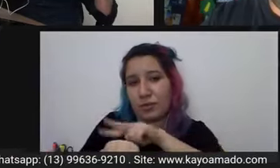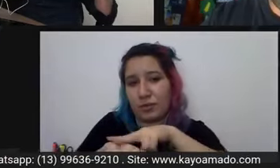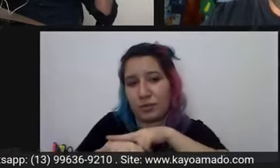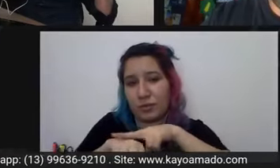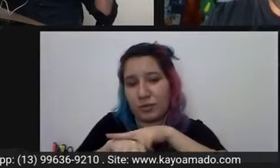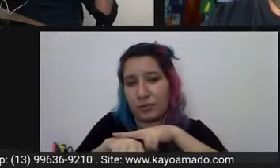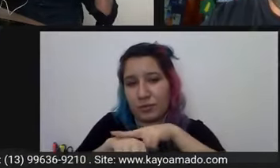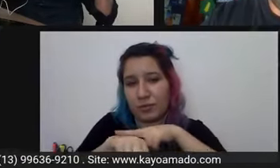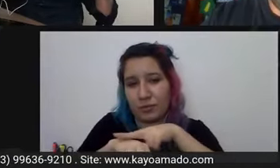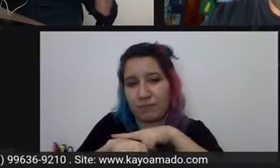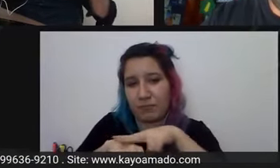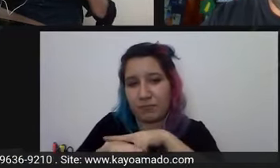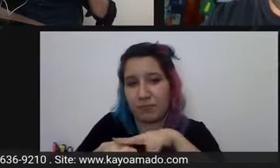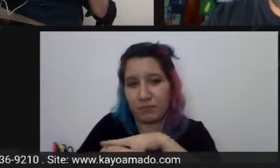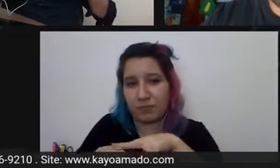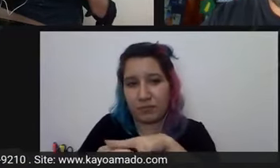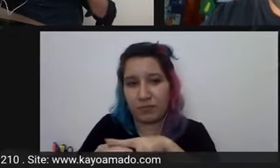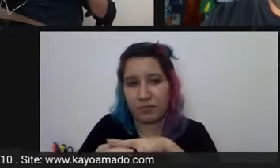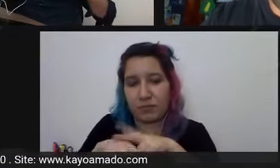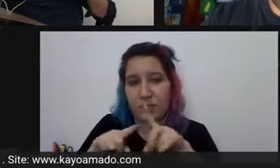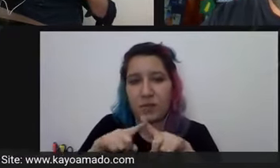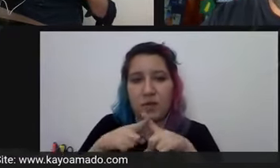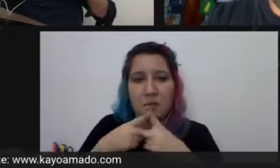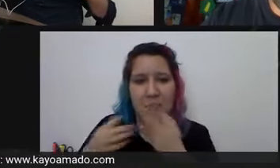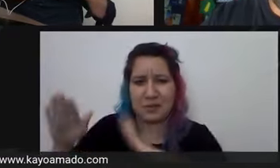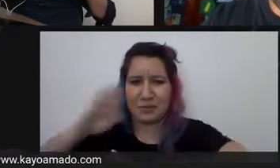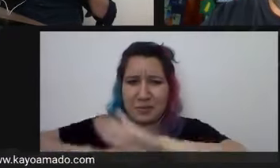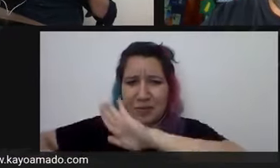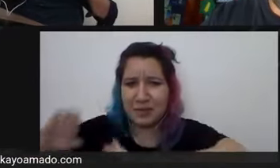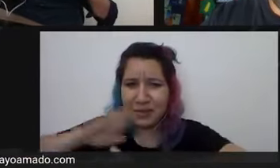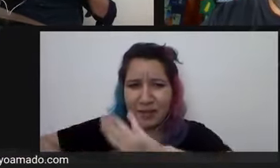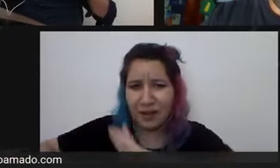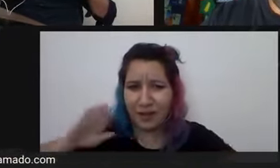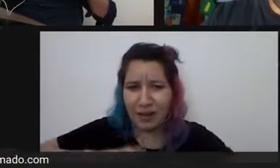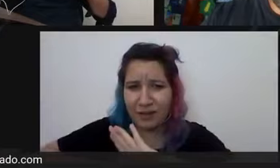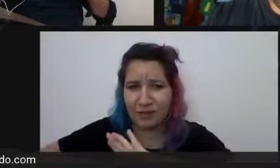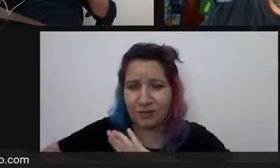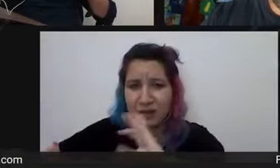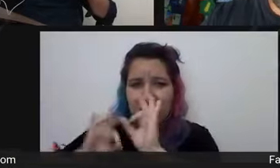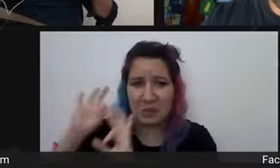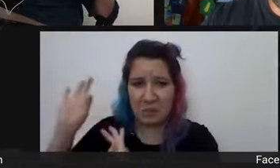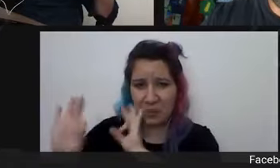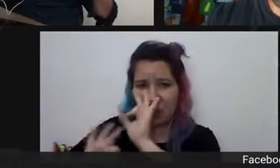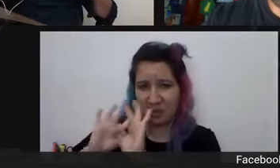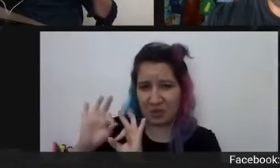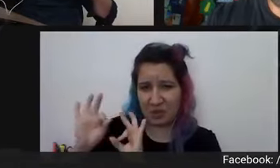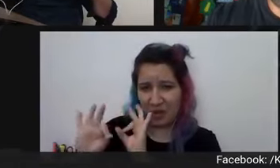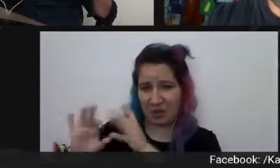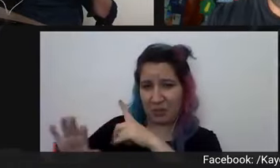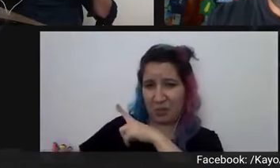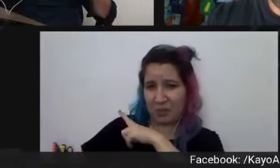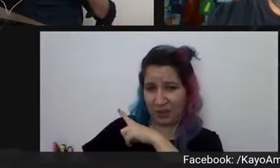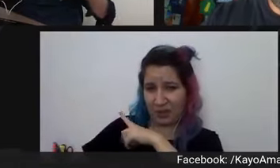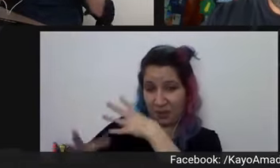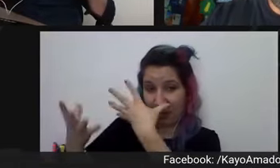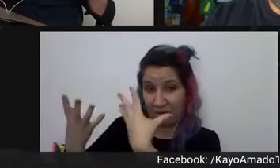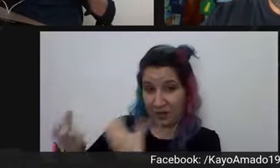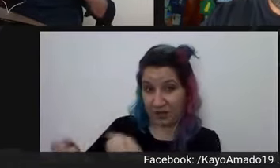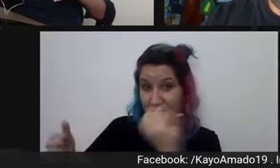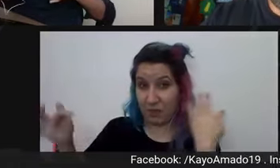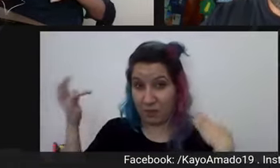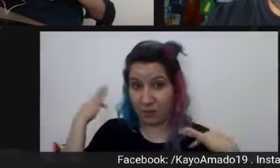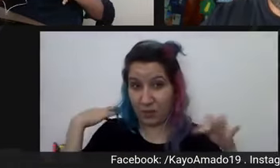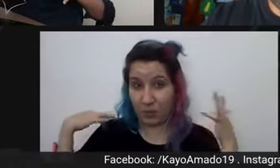de verde, mas dá o devido cuidado ao espaço, traçar um plano para que a cidade acolha bem o turista e dê uma